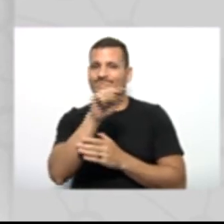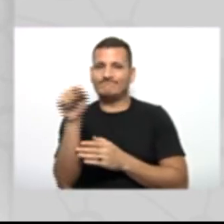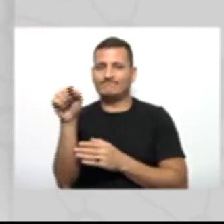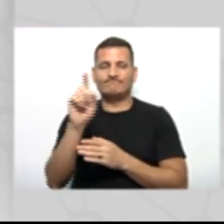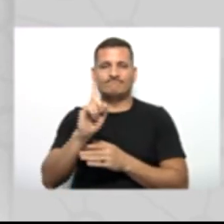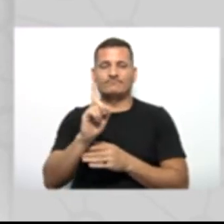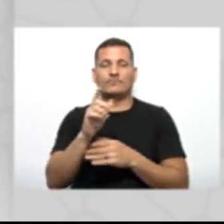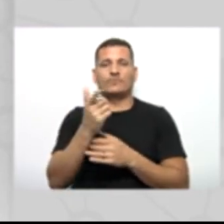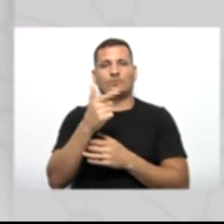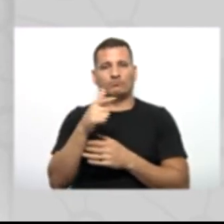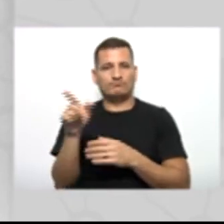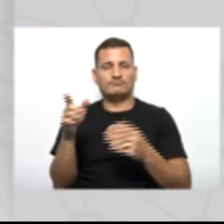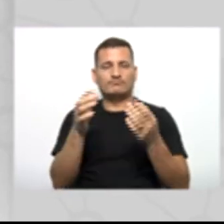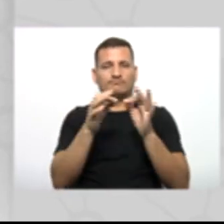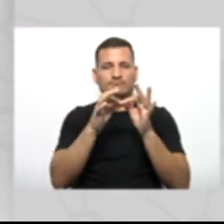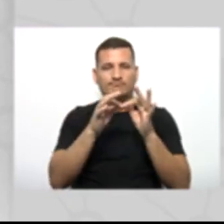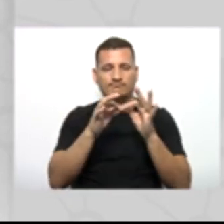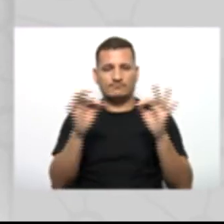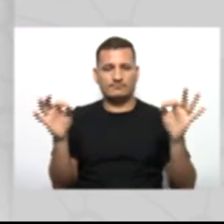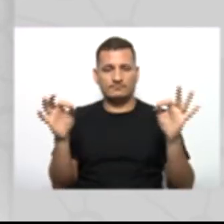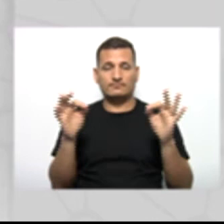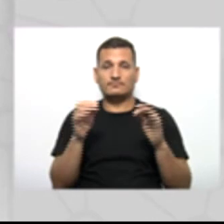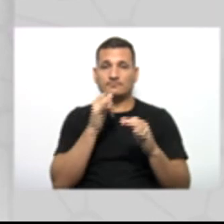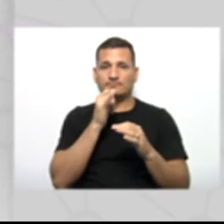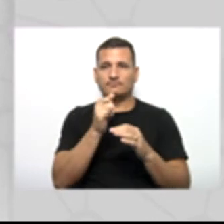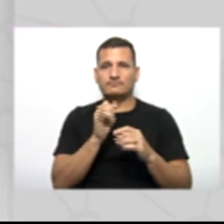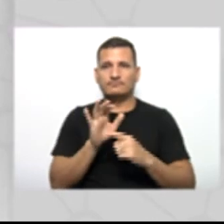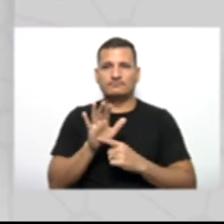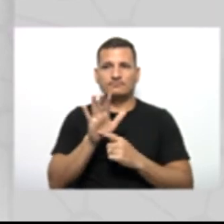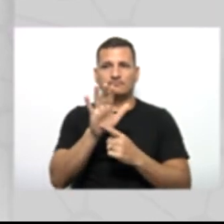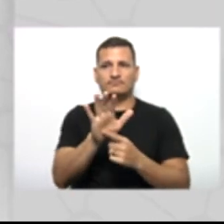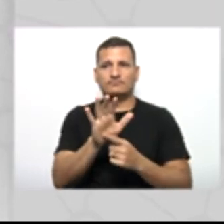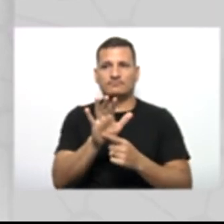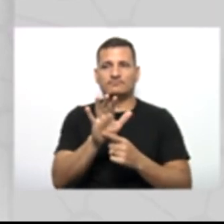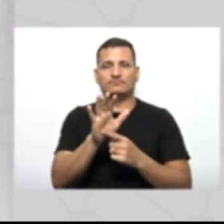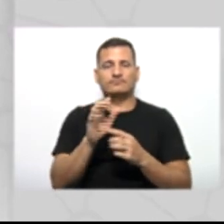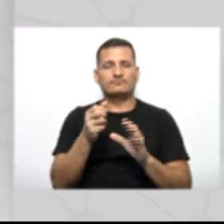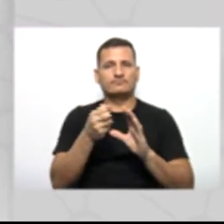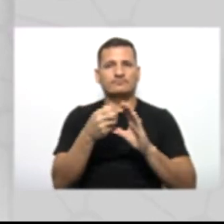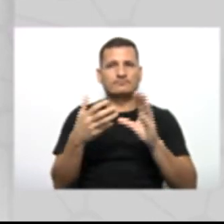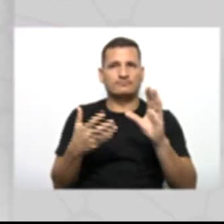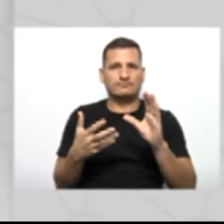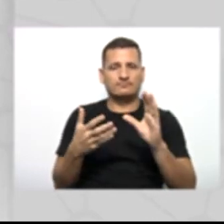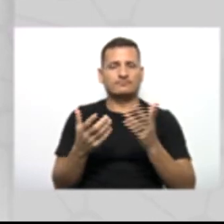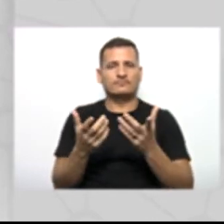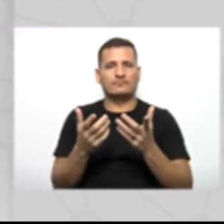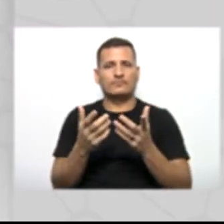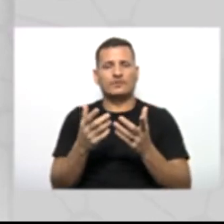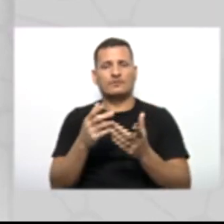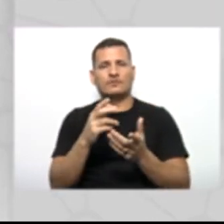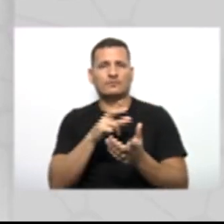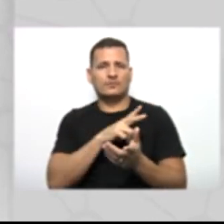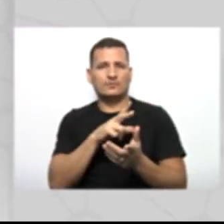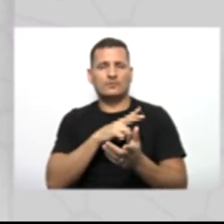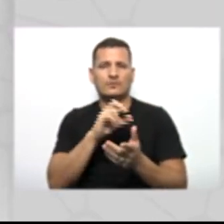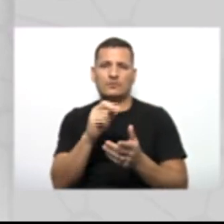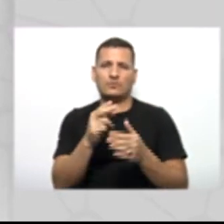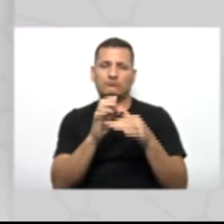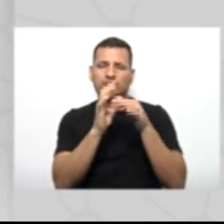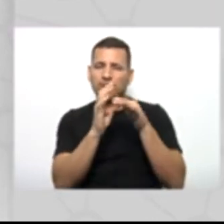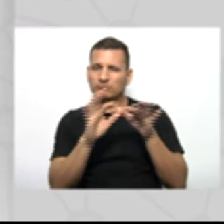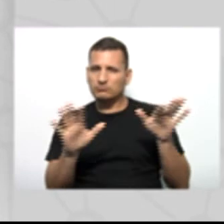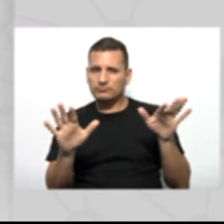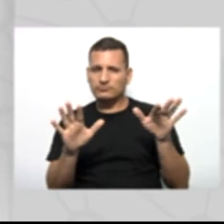tenho que fazer? Se eu quiser exibir esses atributos, tanto os públicos, mas principalmente os privados, eu tenho que